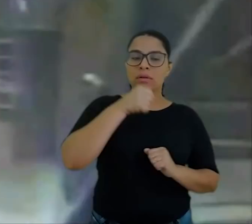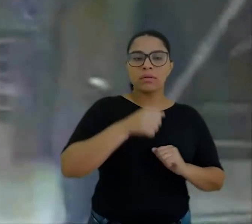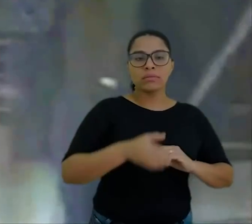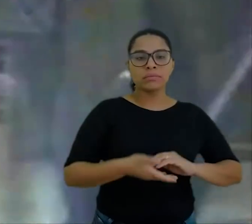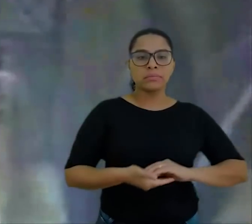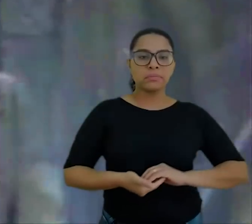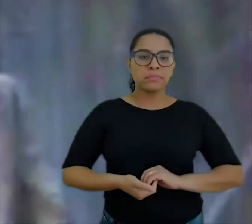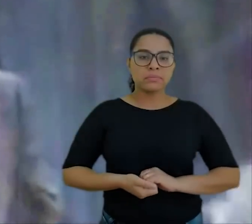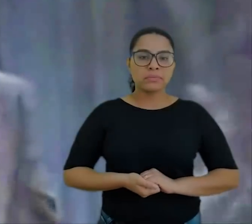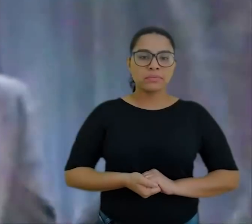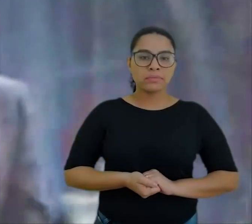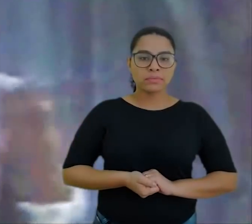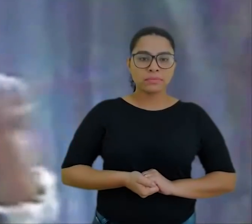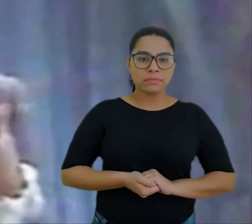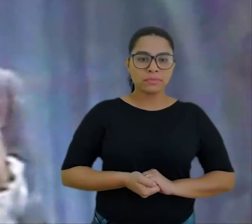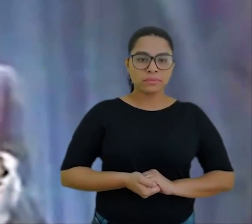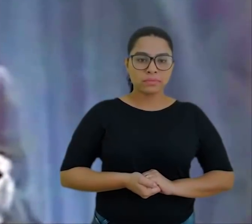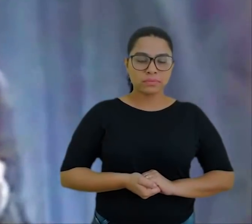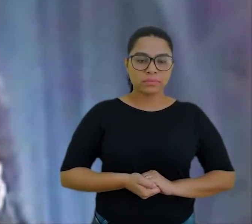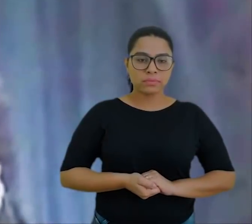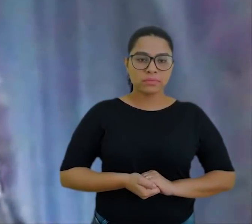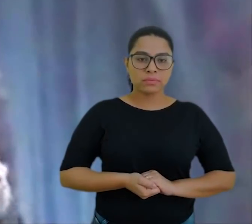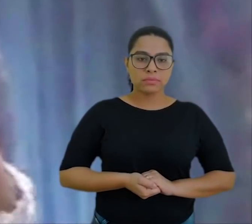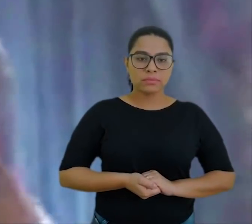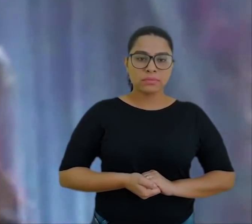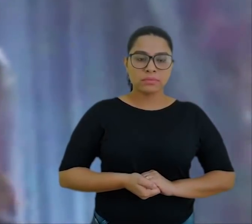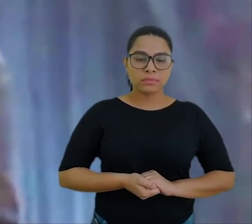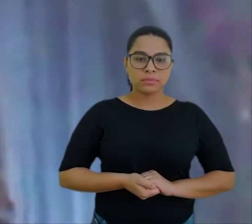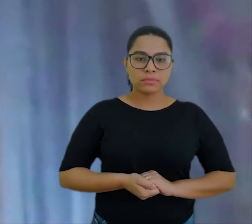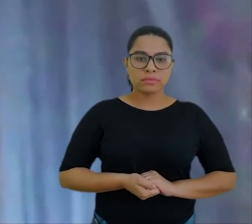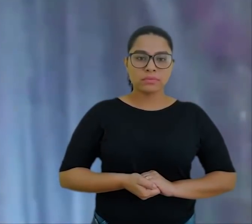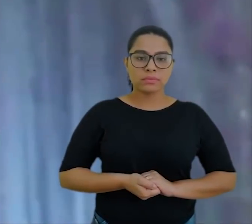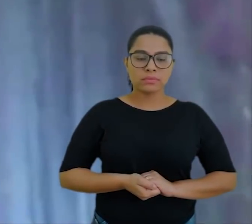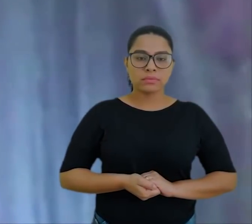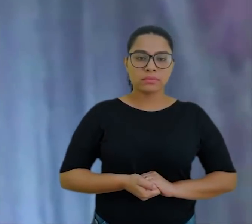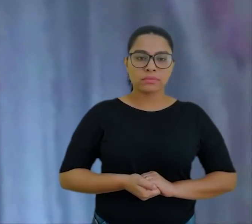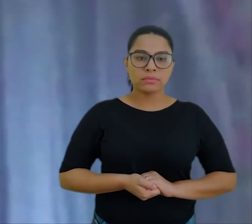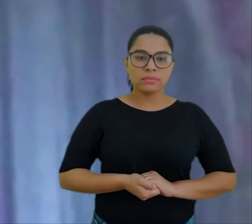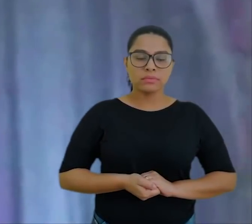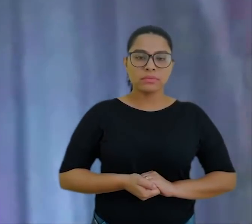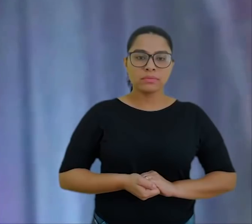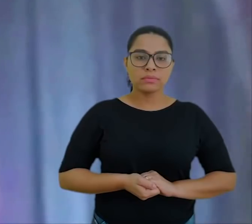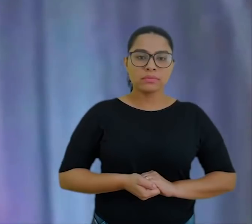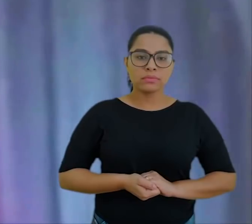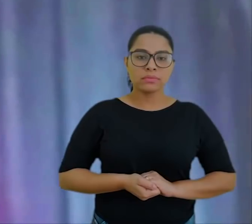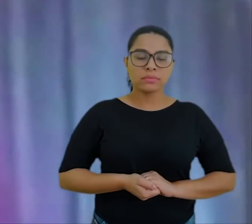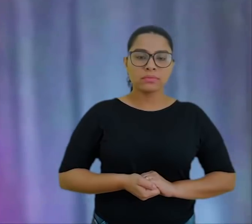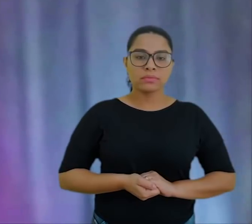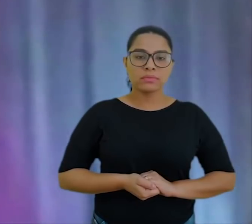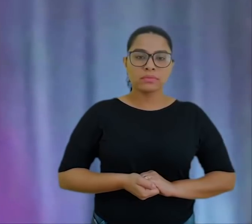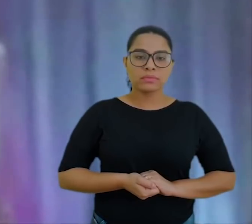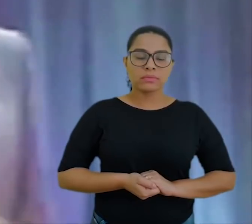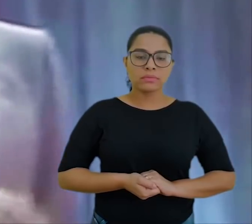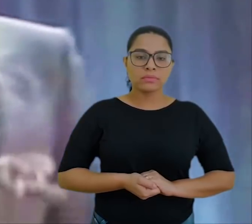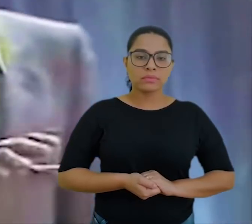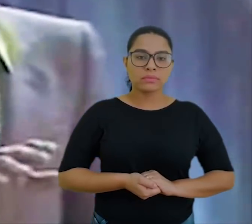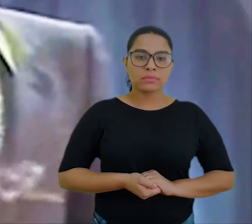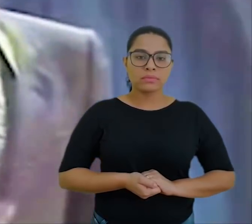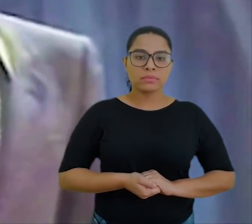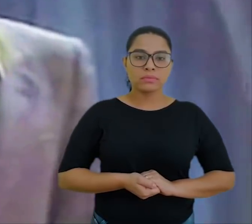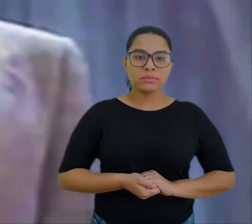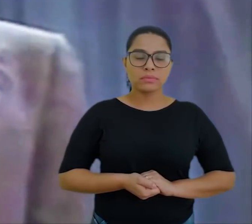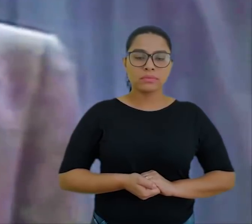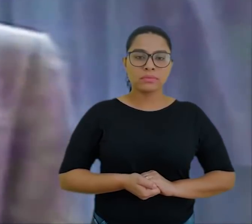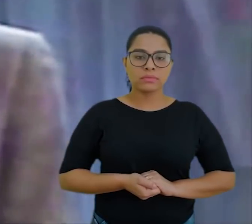I bet you're wondering how I knew about your plans to make me blue with